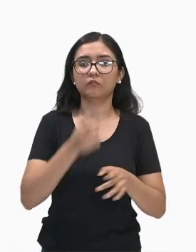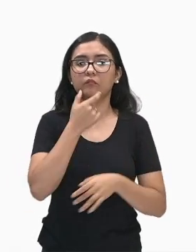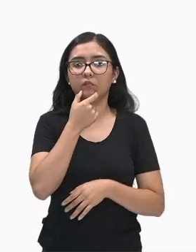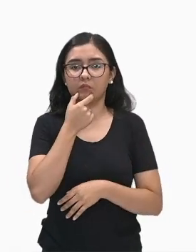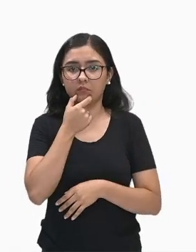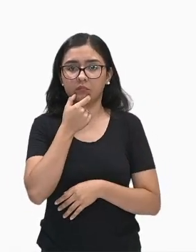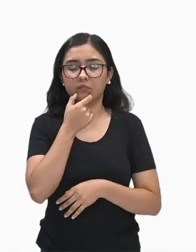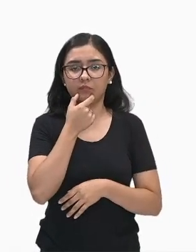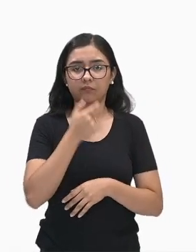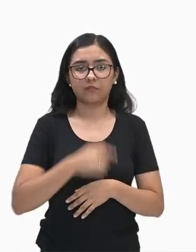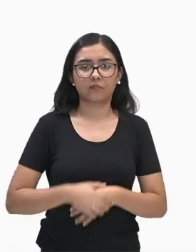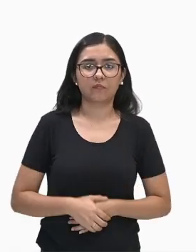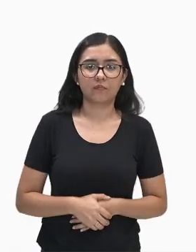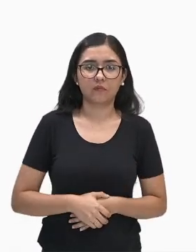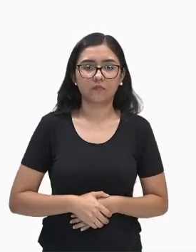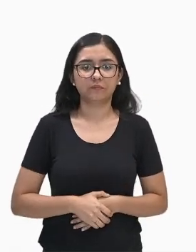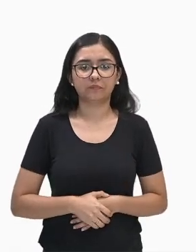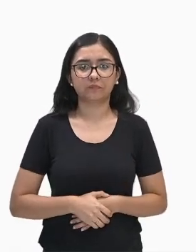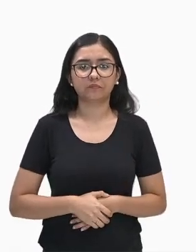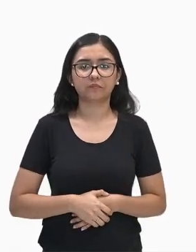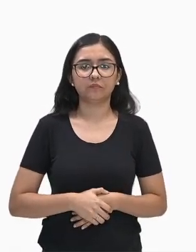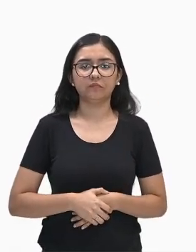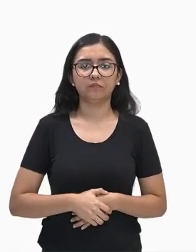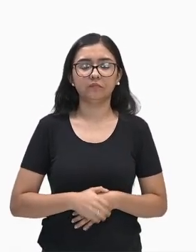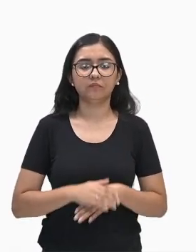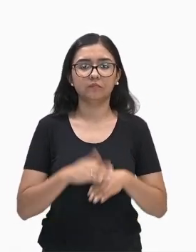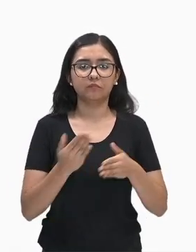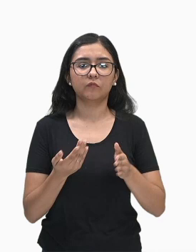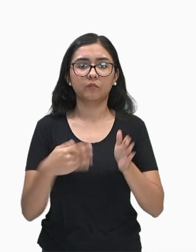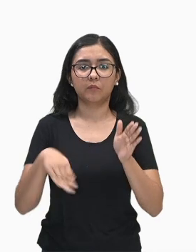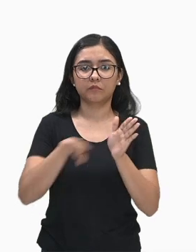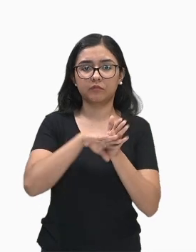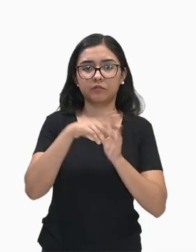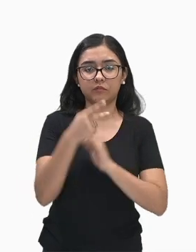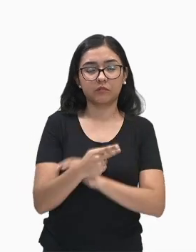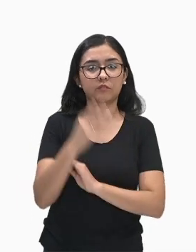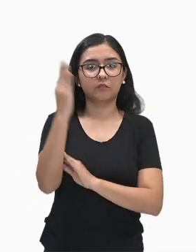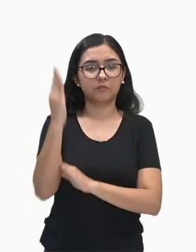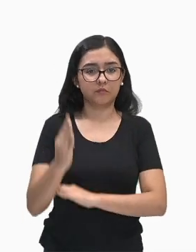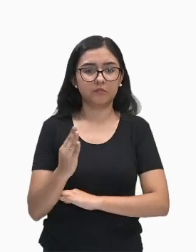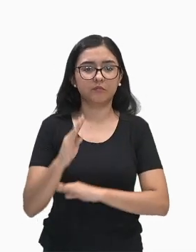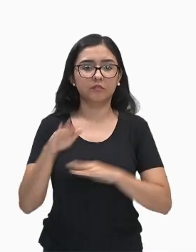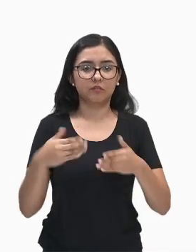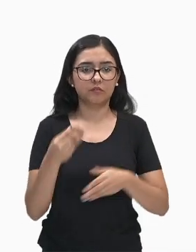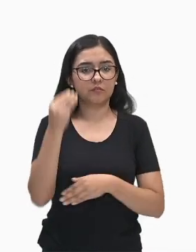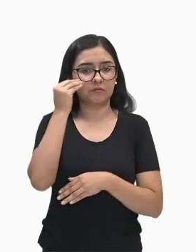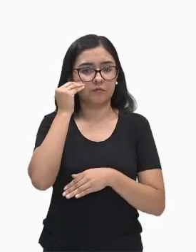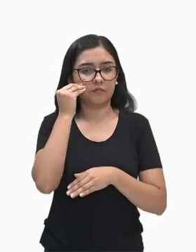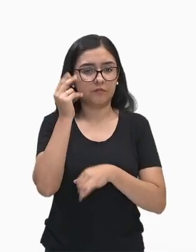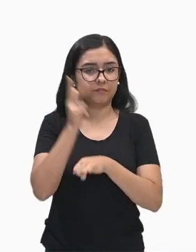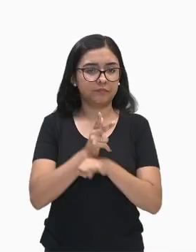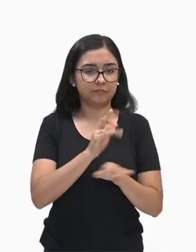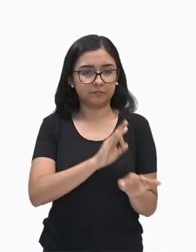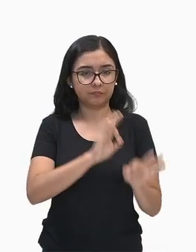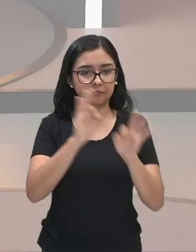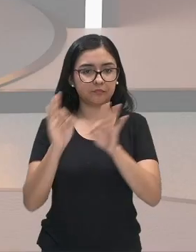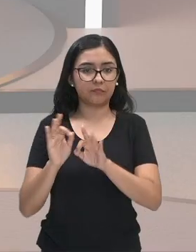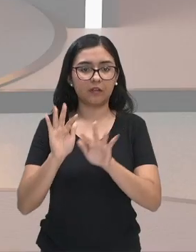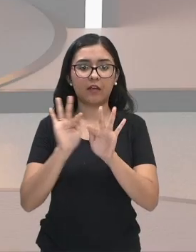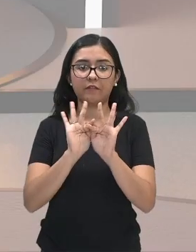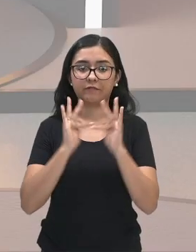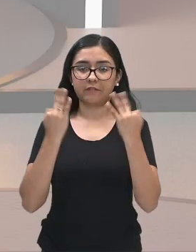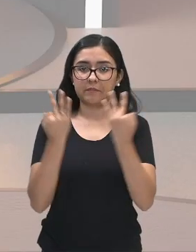ser determinado aqui no Brasil quando ele chegasse. Então nós vamos ver aqui nesse VT a família real